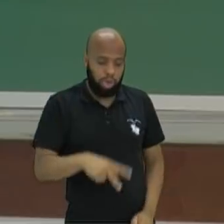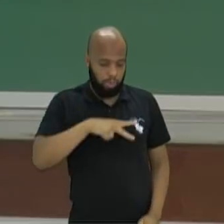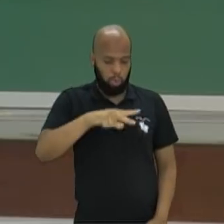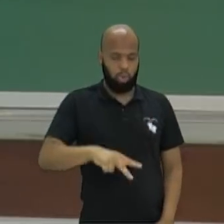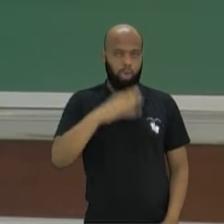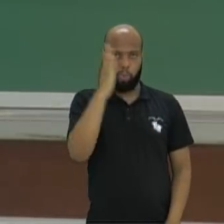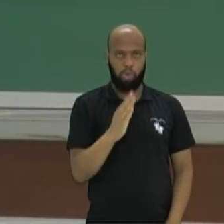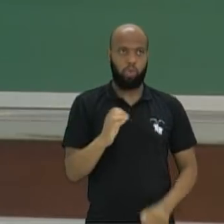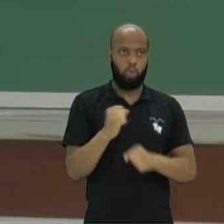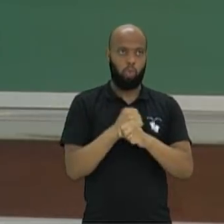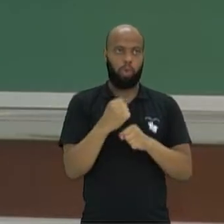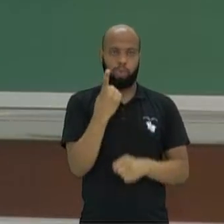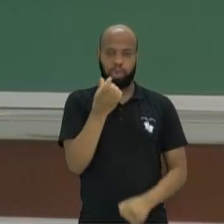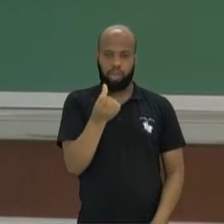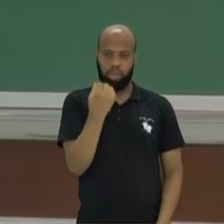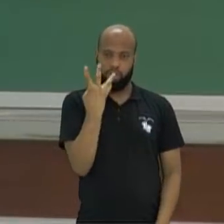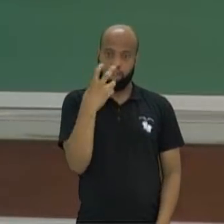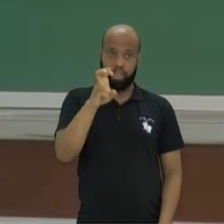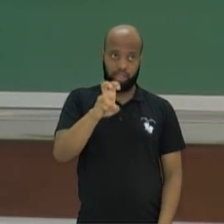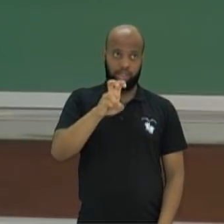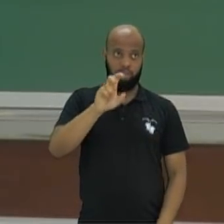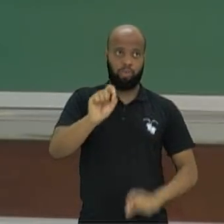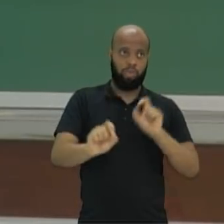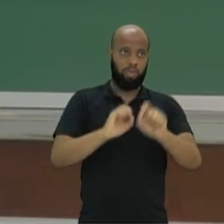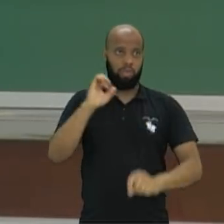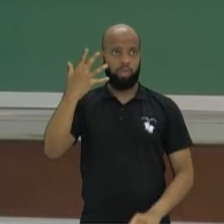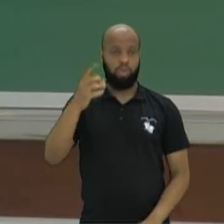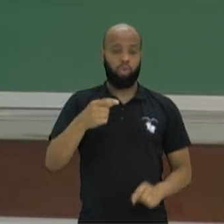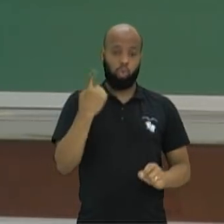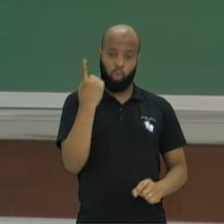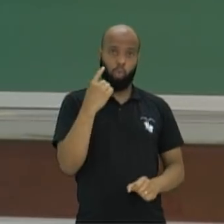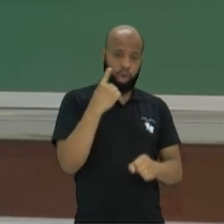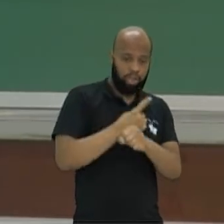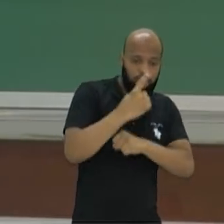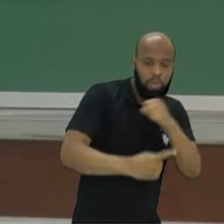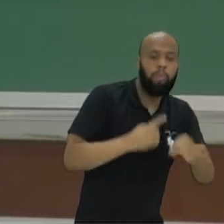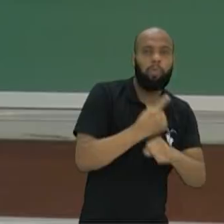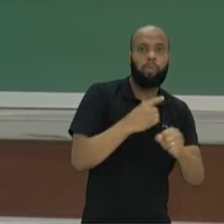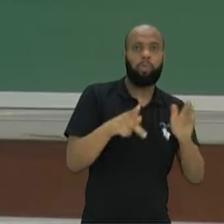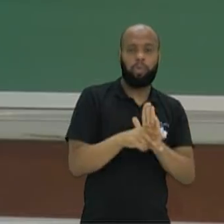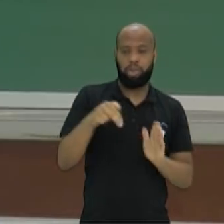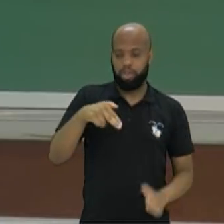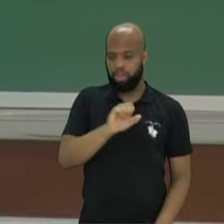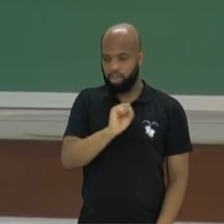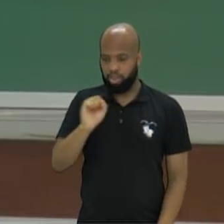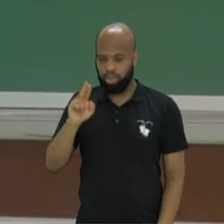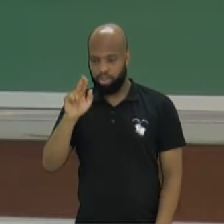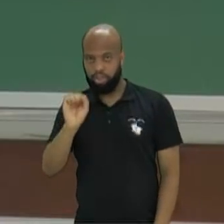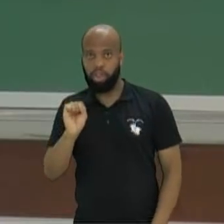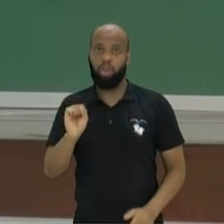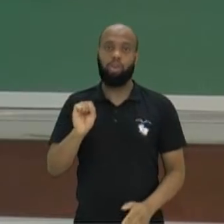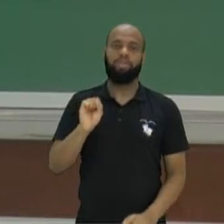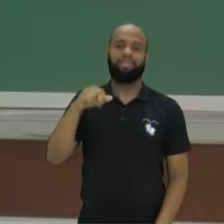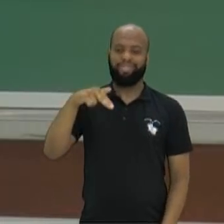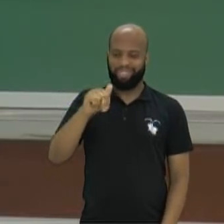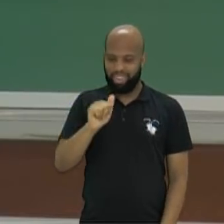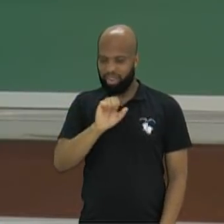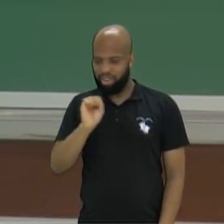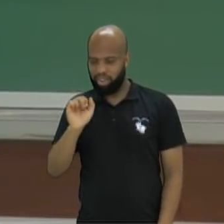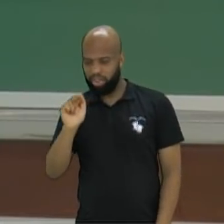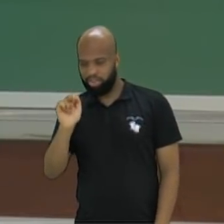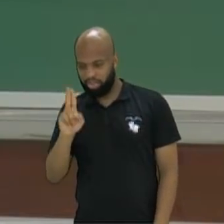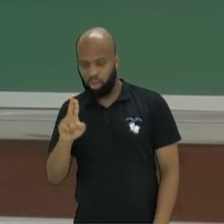que em 1645, não por acaso, um ano depois da saída de Nassau, não é por acaso, acontece a